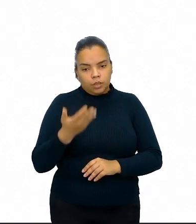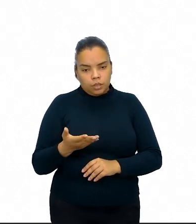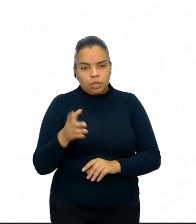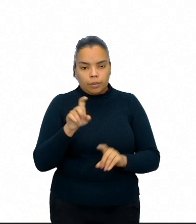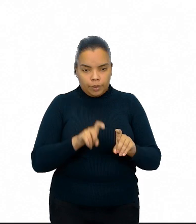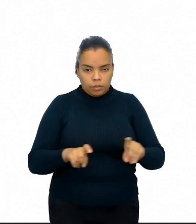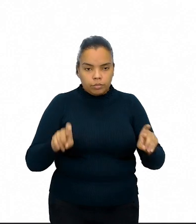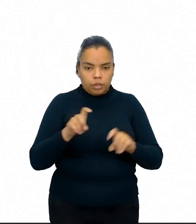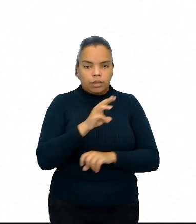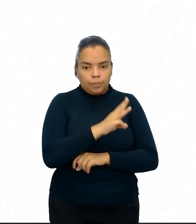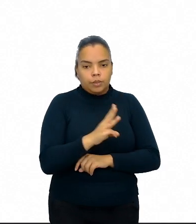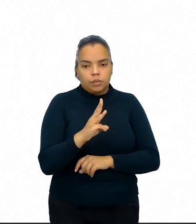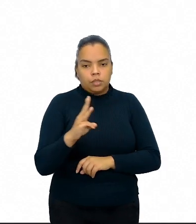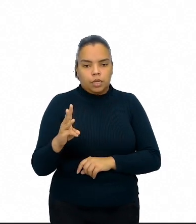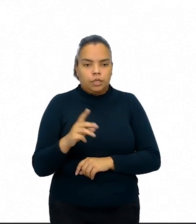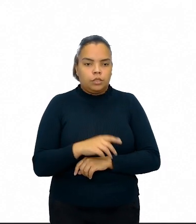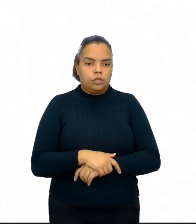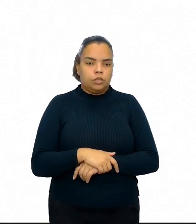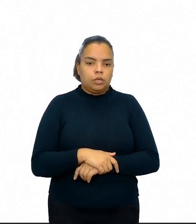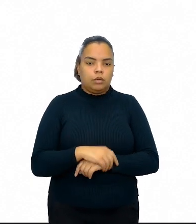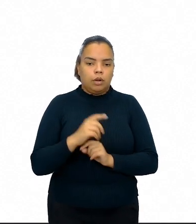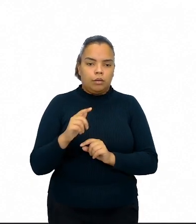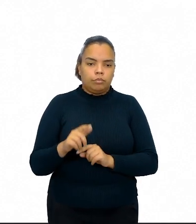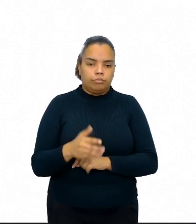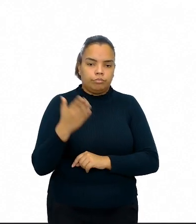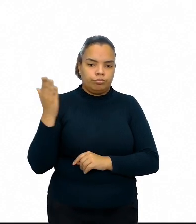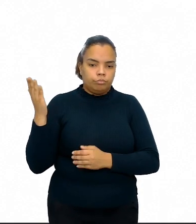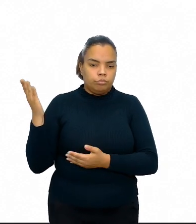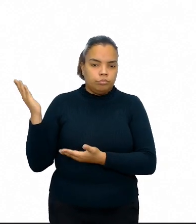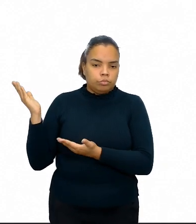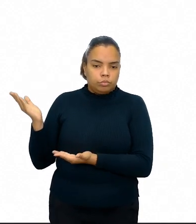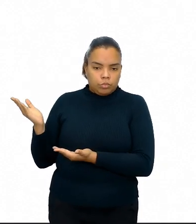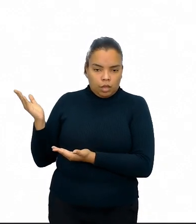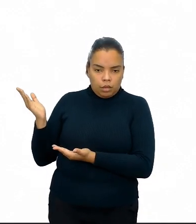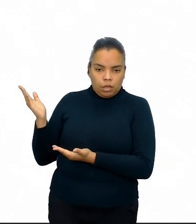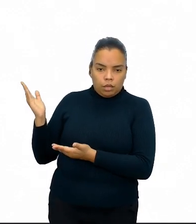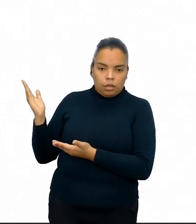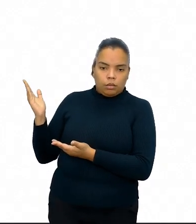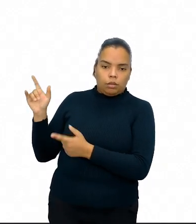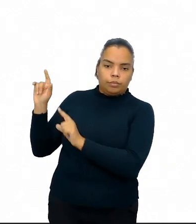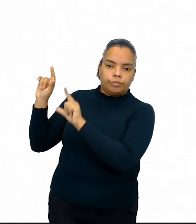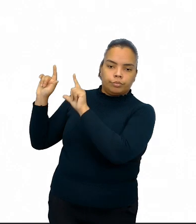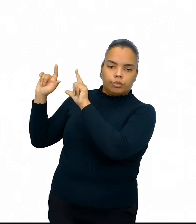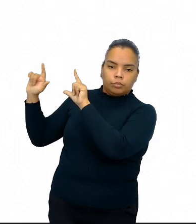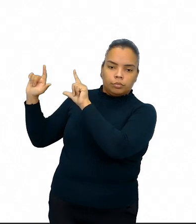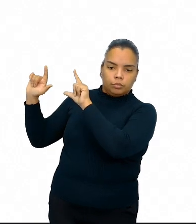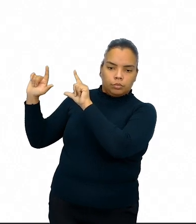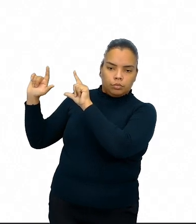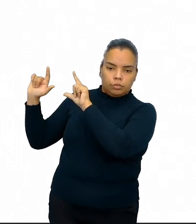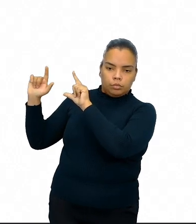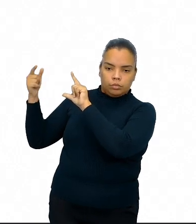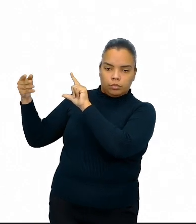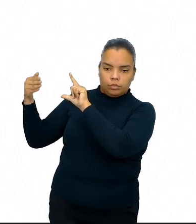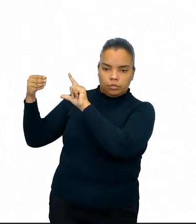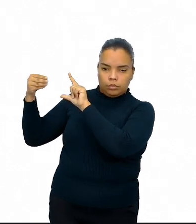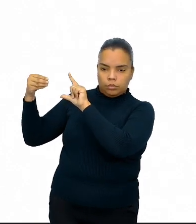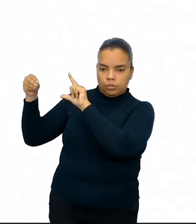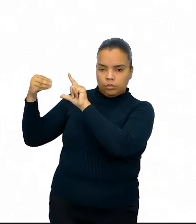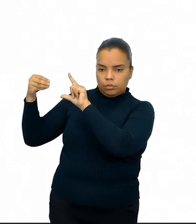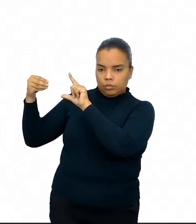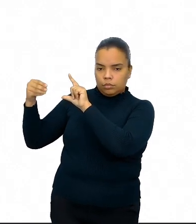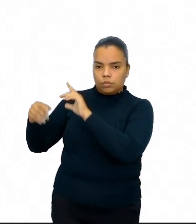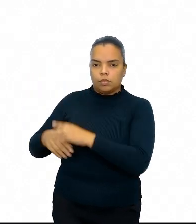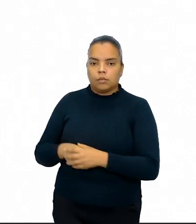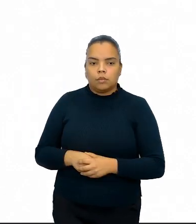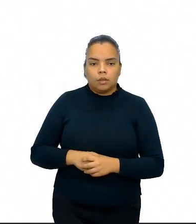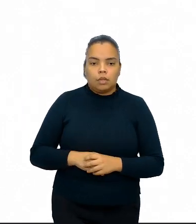Padlets, ok? Aqui nesse slide nós temos o QR Code que leva vocês, que direciona, né,